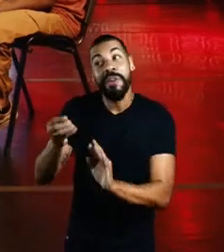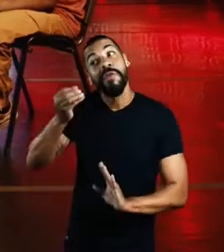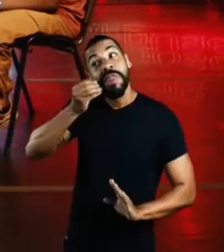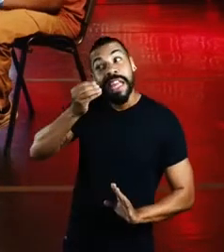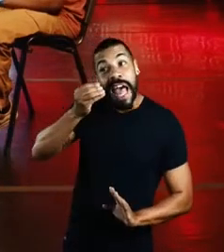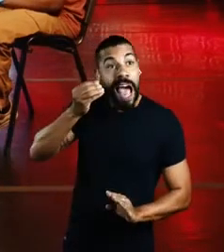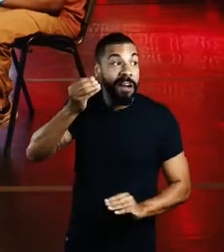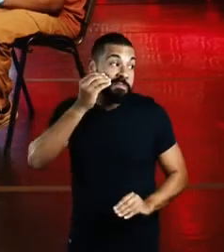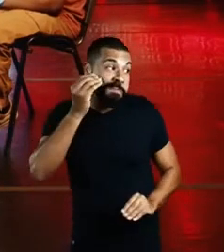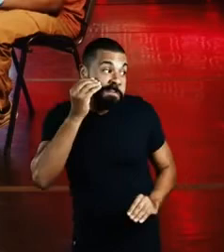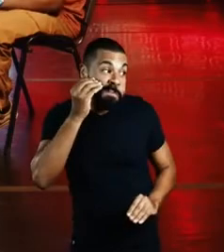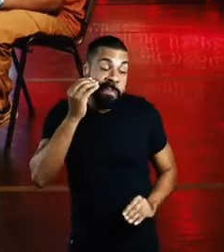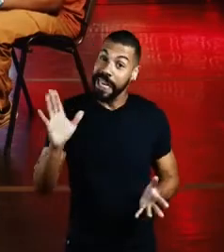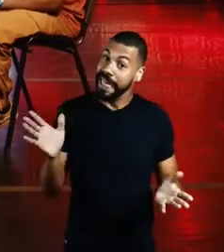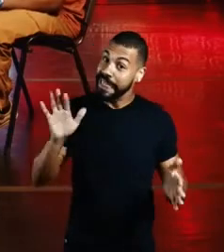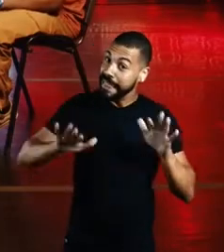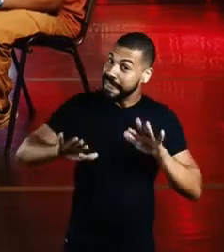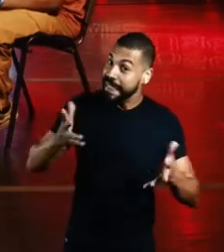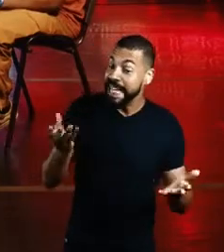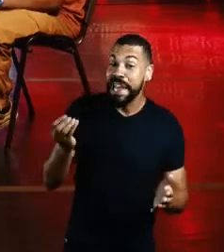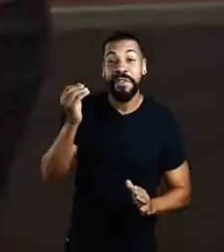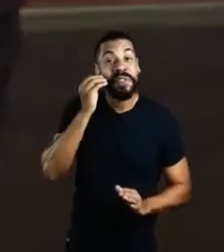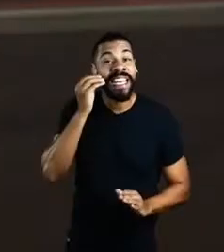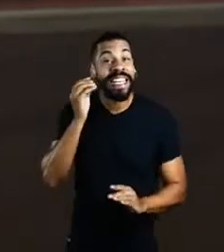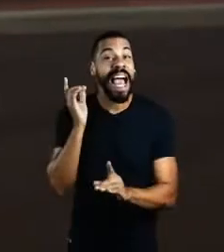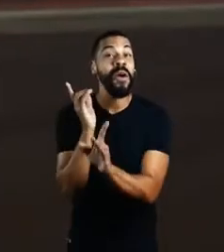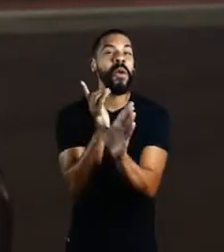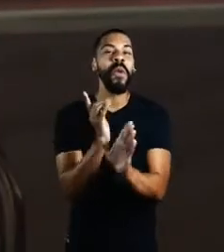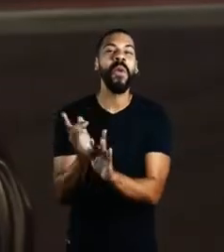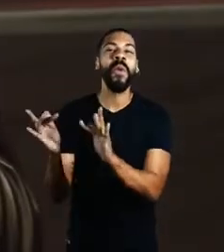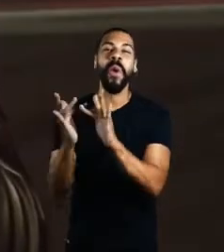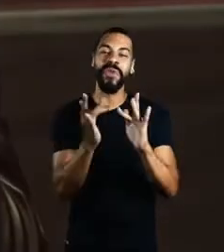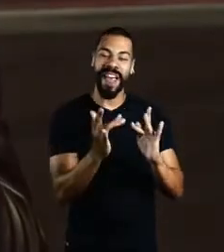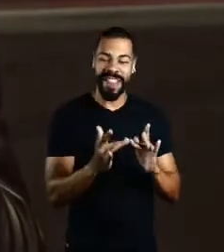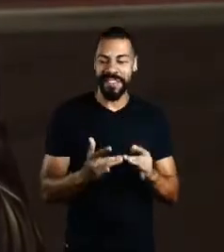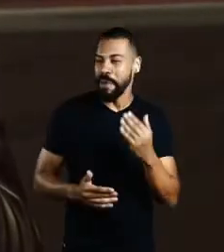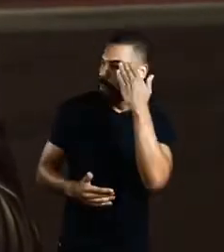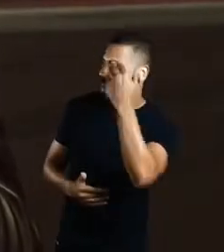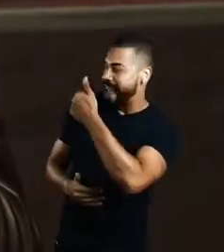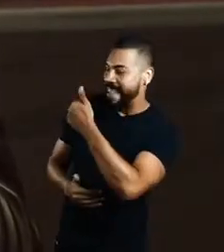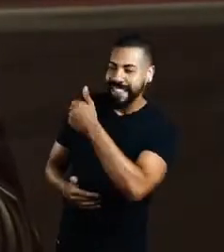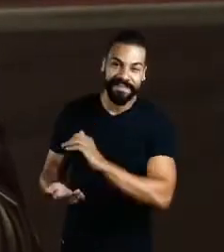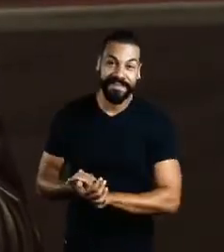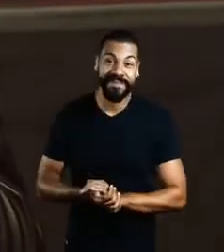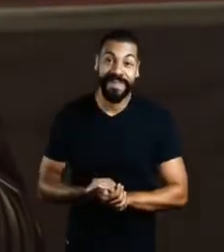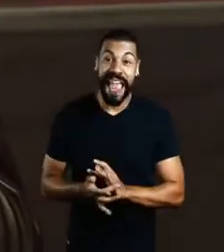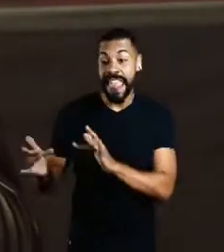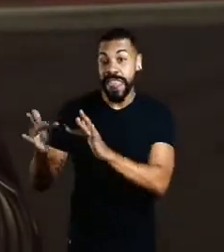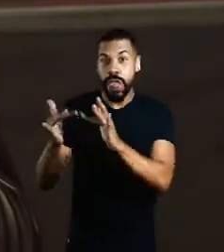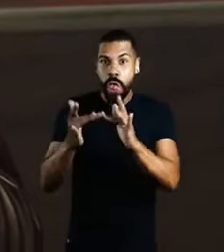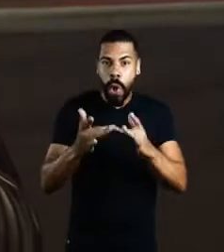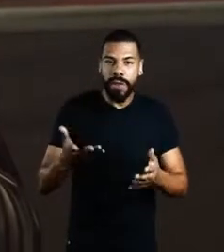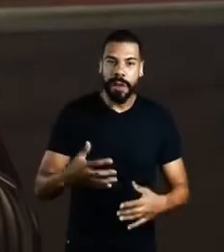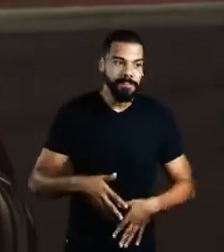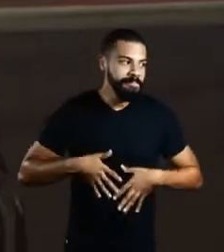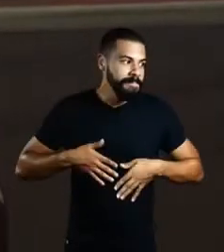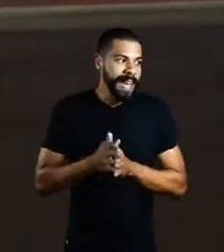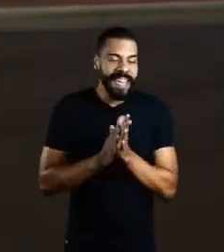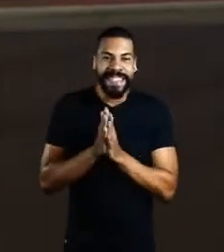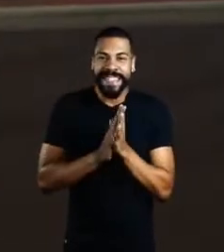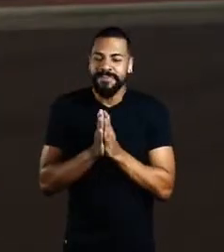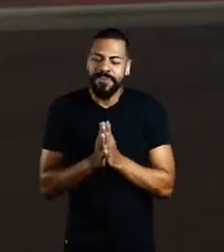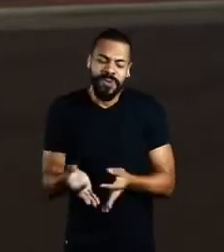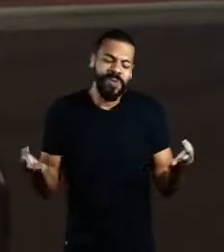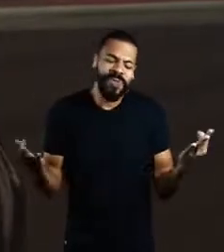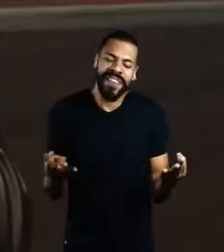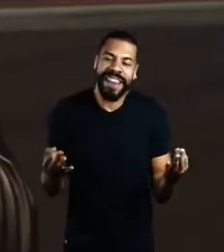Reginaldo me ajudou muito nesse sentido. Obrigado, morou, irmão. Fazer essa ponte. Eu estava ansioso também para que desse certo. Já